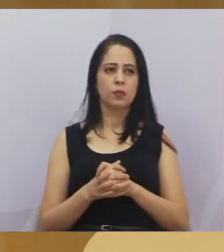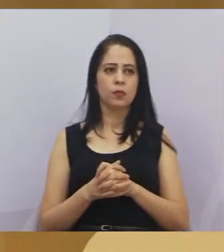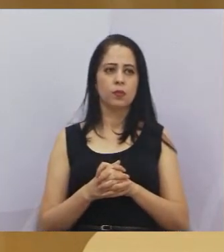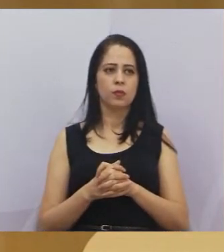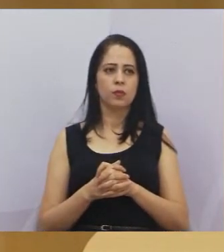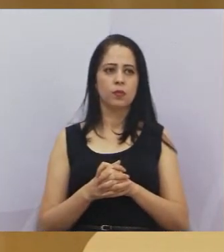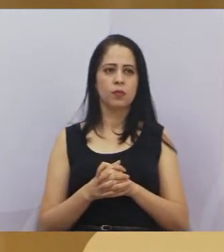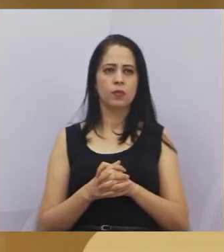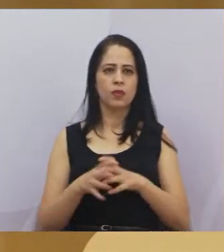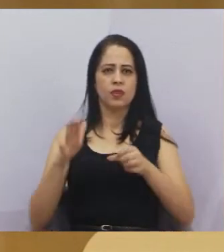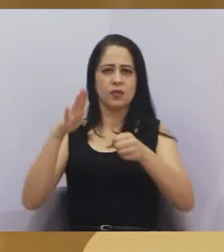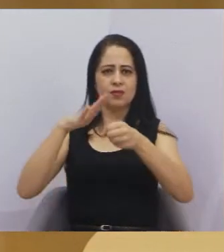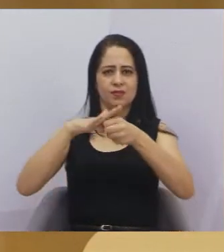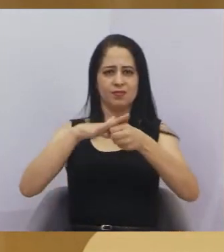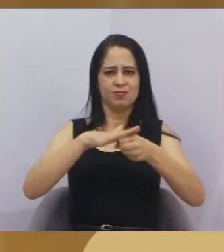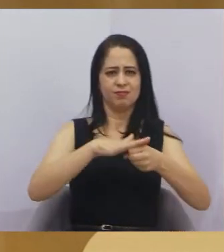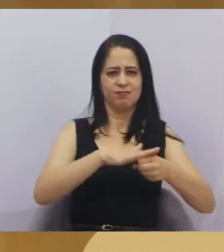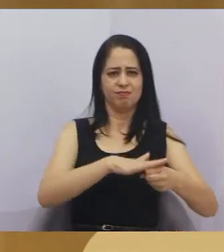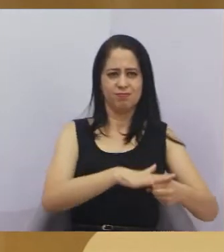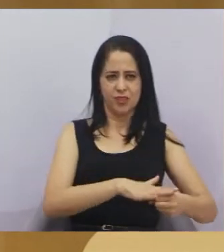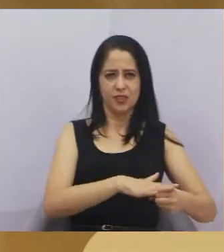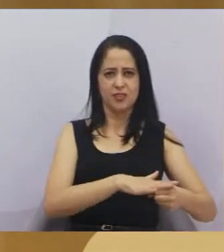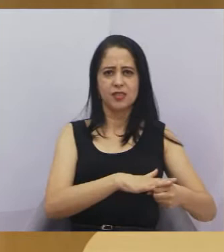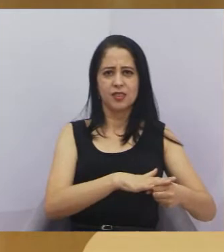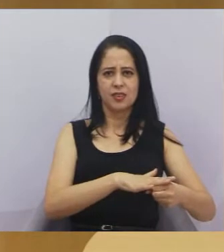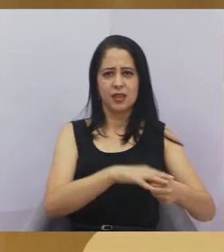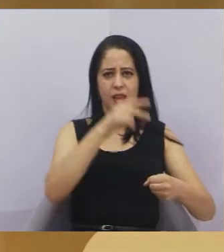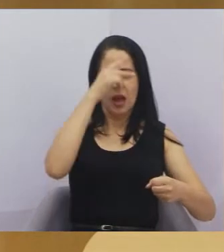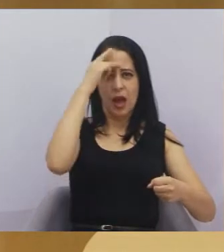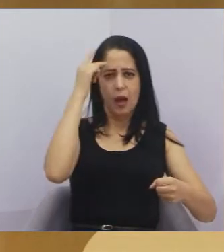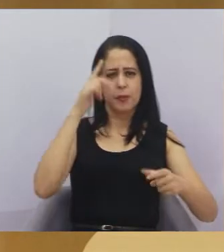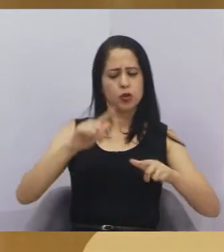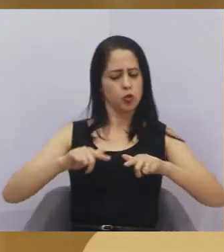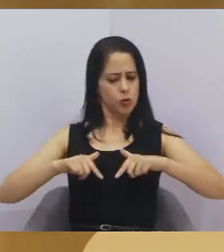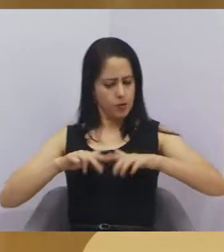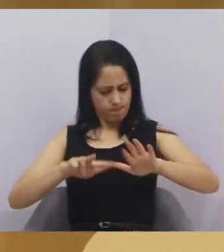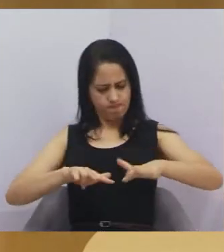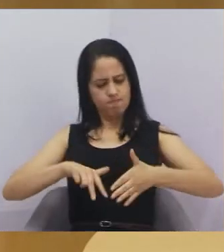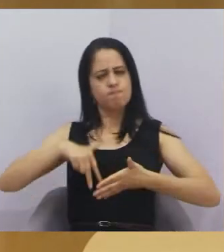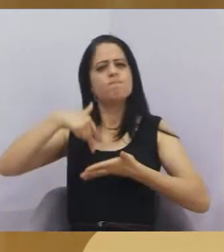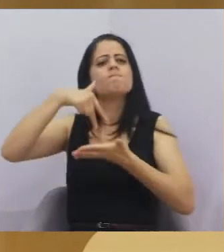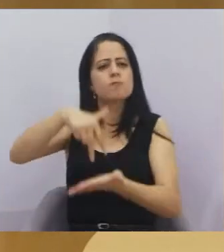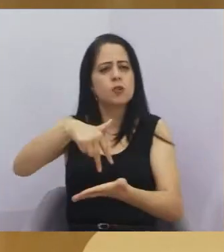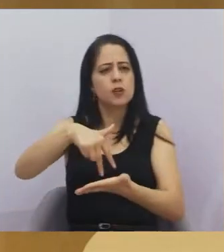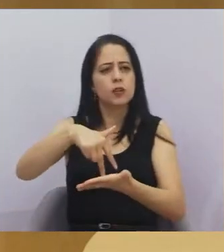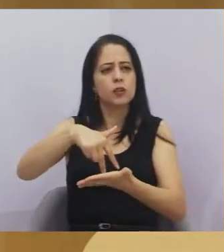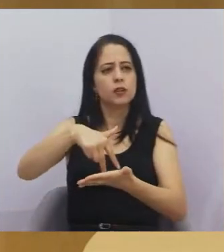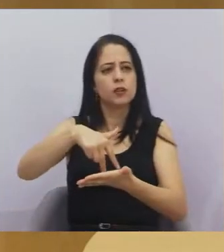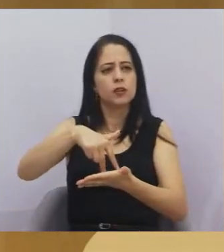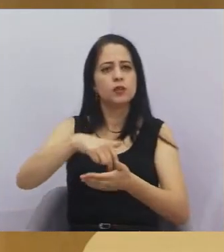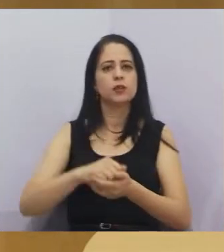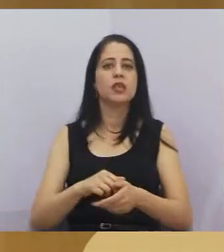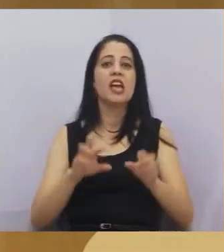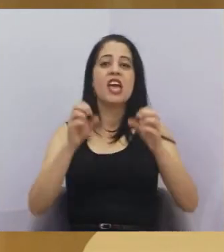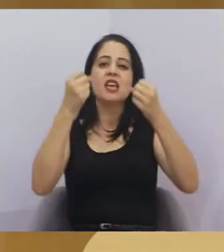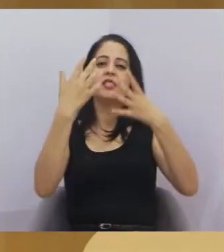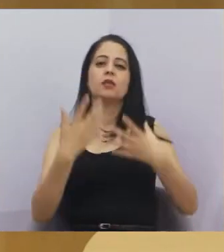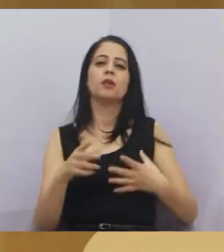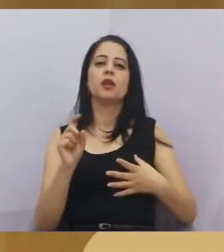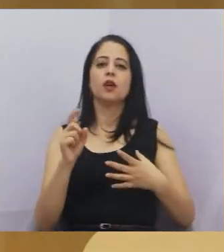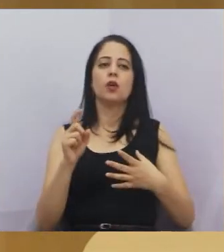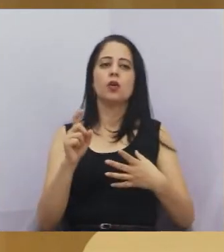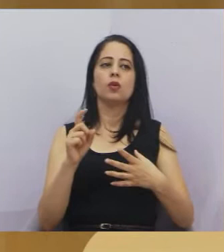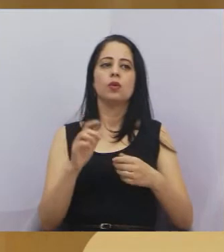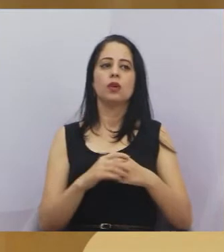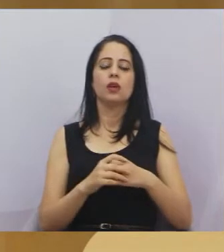opressão, maior é a reação. Essa teoria talvez explique as respostas aos atos de racismo que